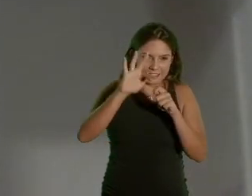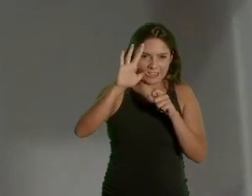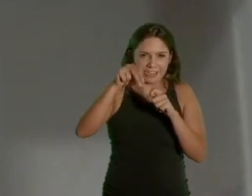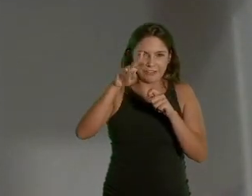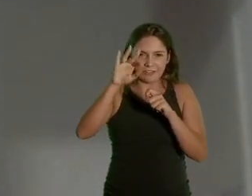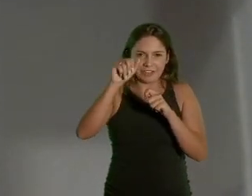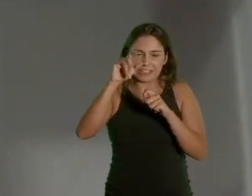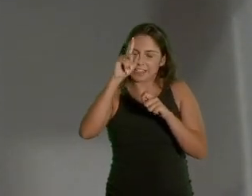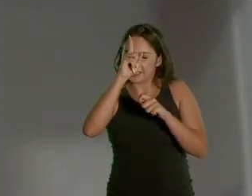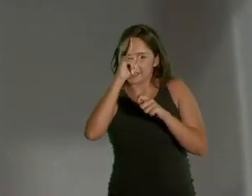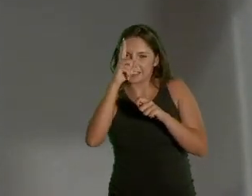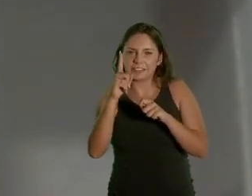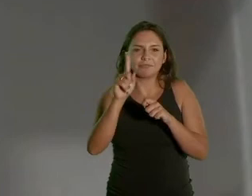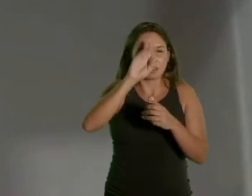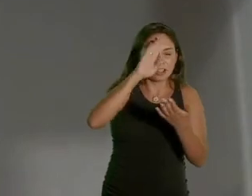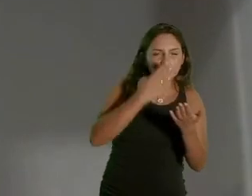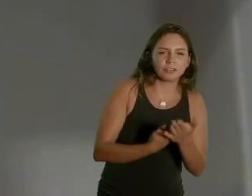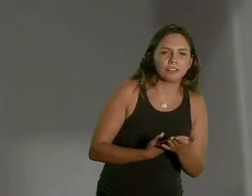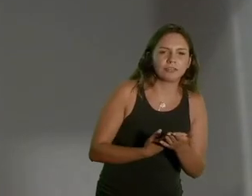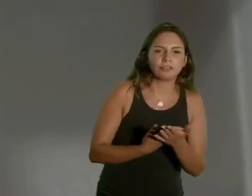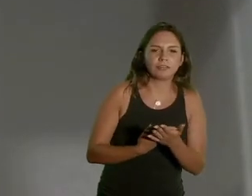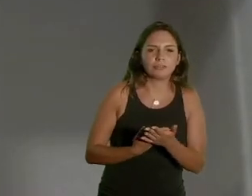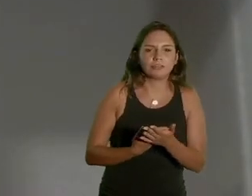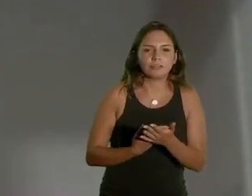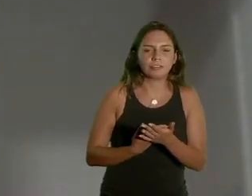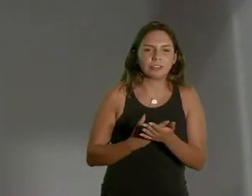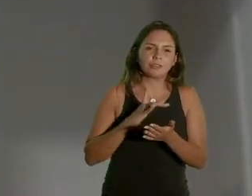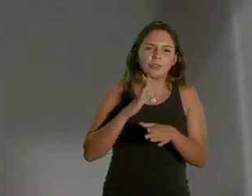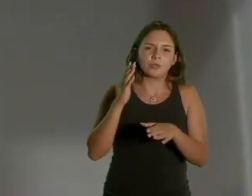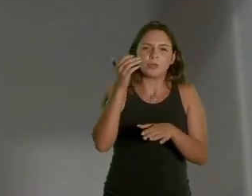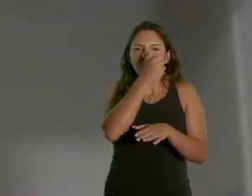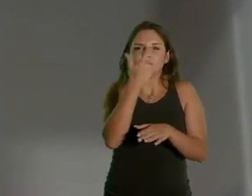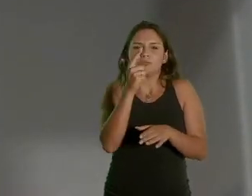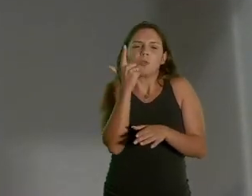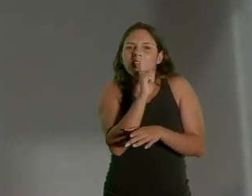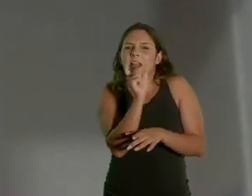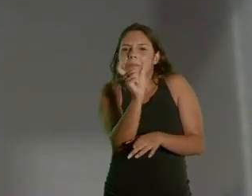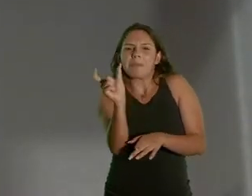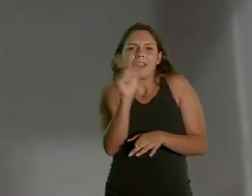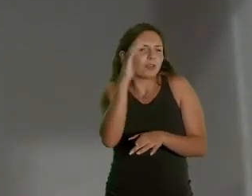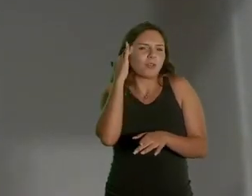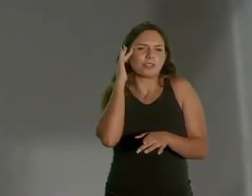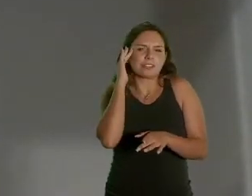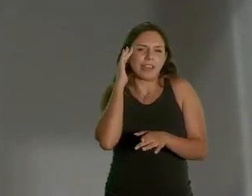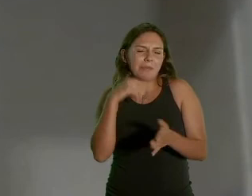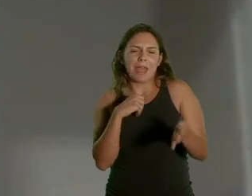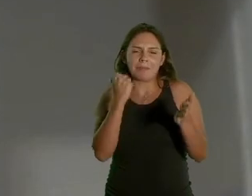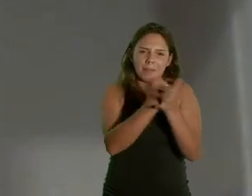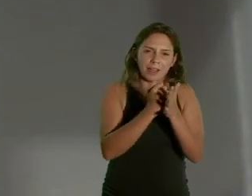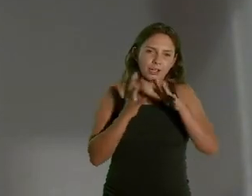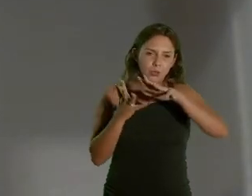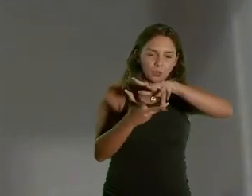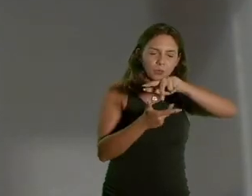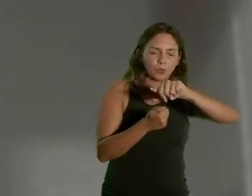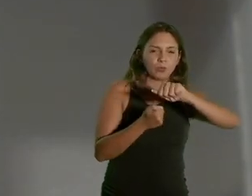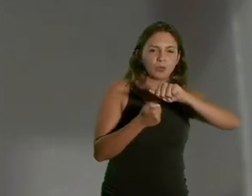fantasias, crenças e descrenças, ofereço caracteres quase indecifráveis, como a minha marca no incrível mundo